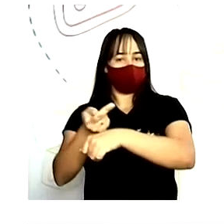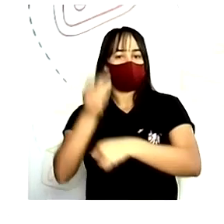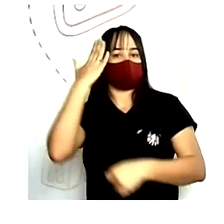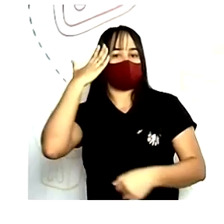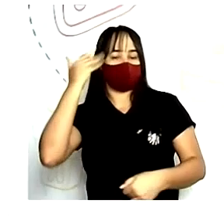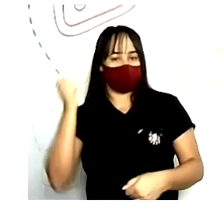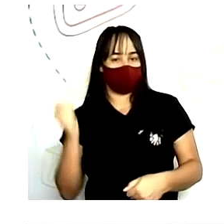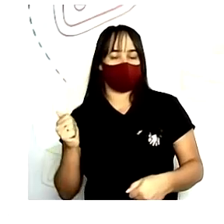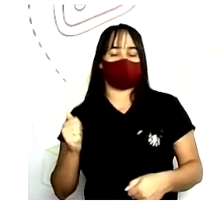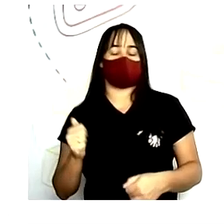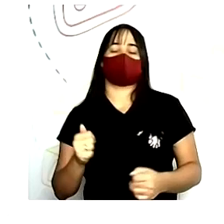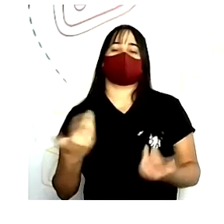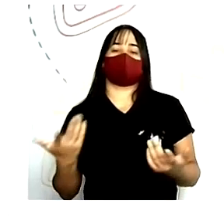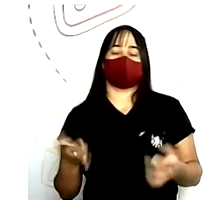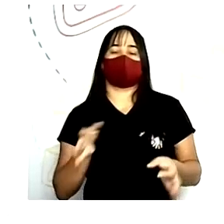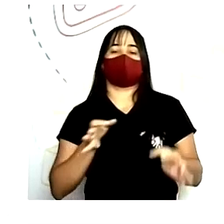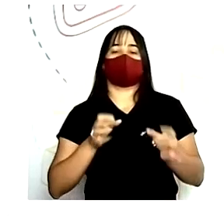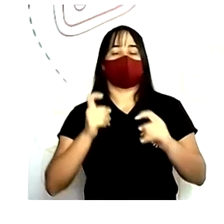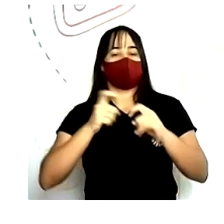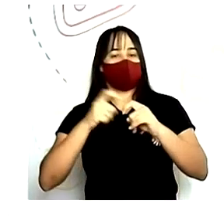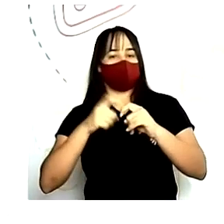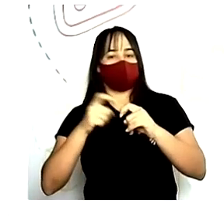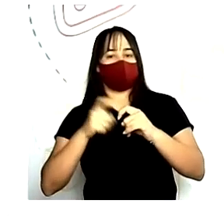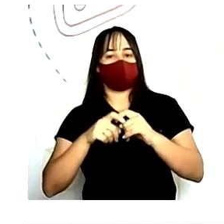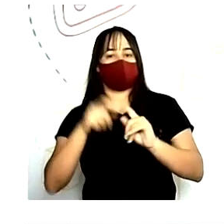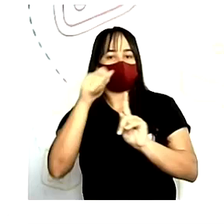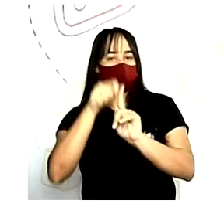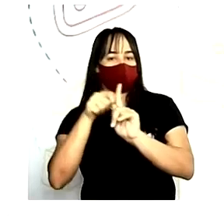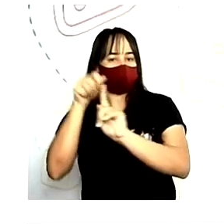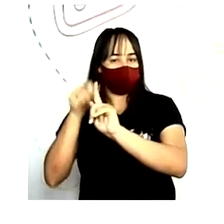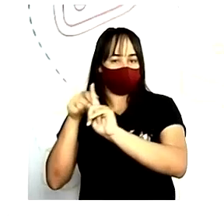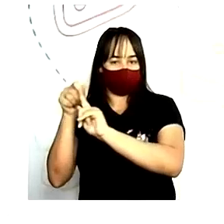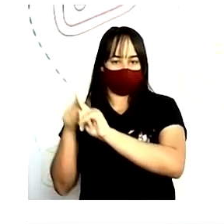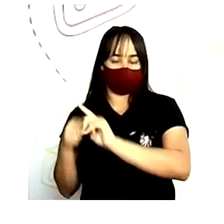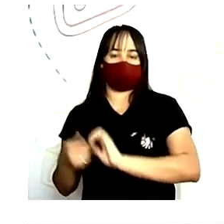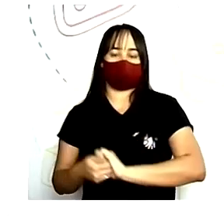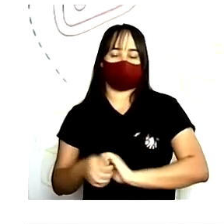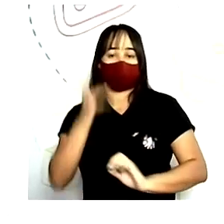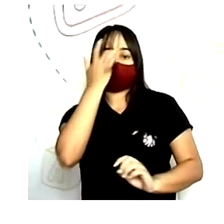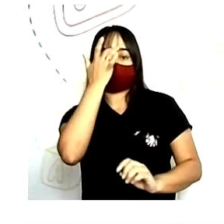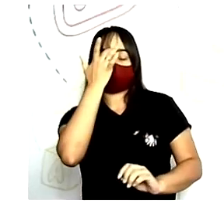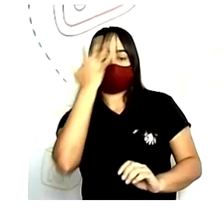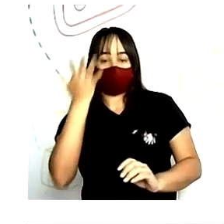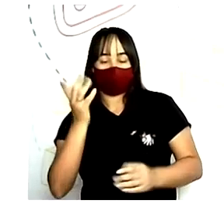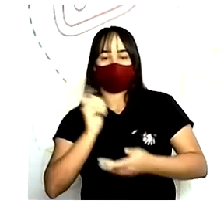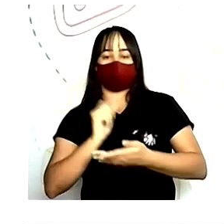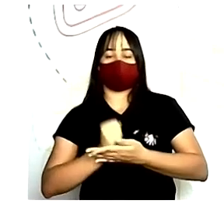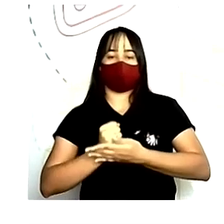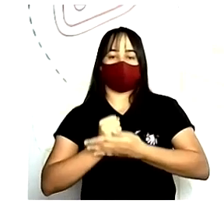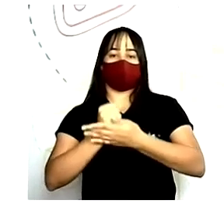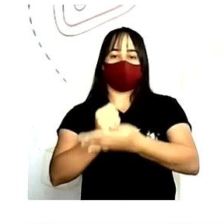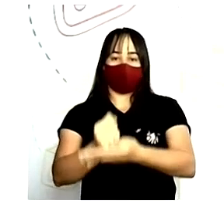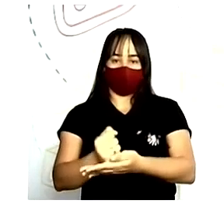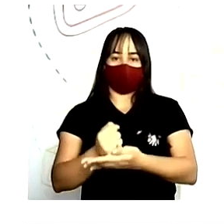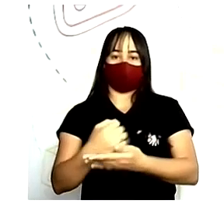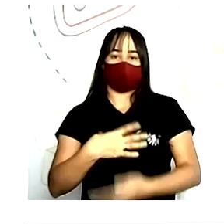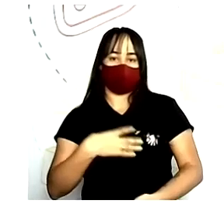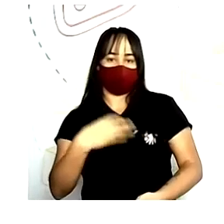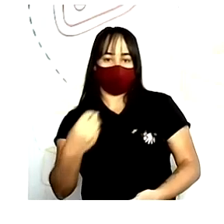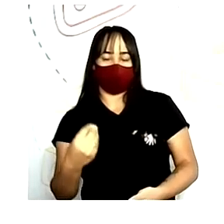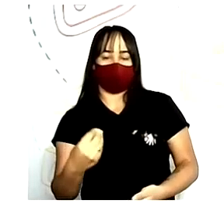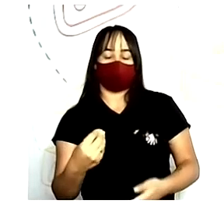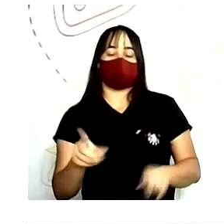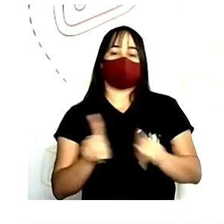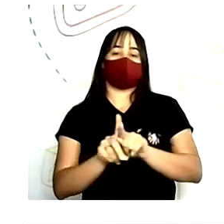isso. Então, o pré-natal é uma dessas maneiras, porque vai facilitar na alimentação materna ali, ó, na amamentação de sua criança,